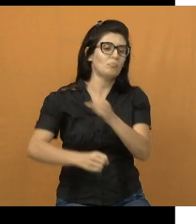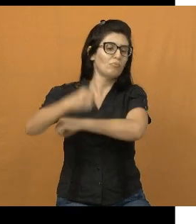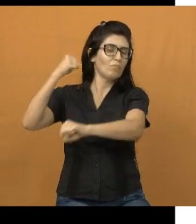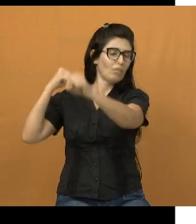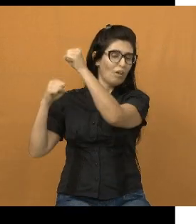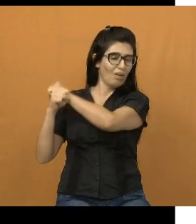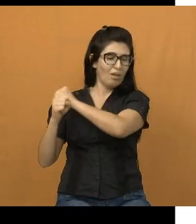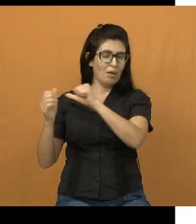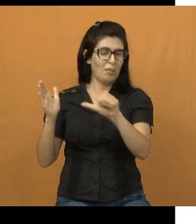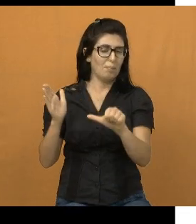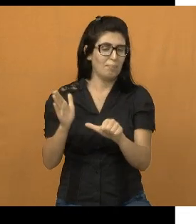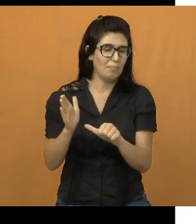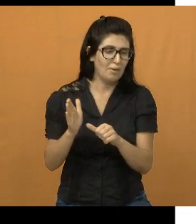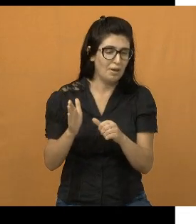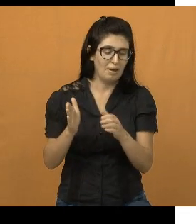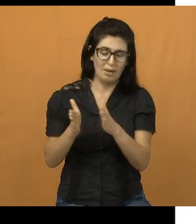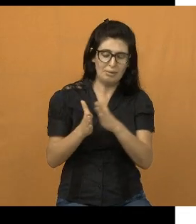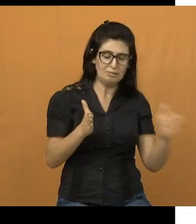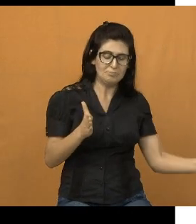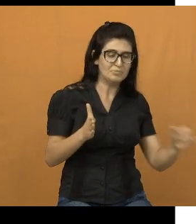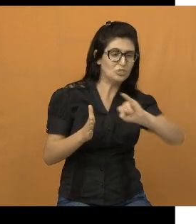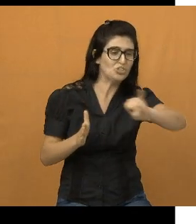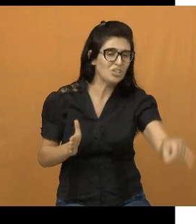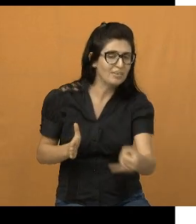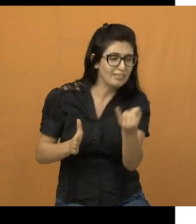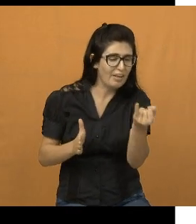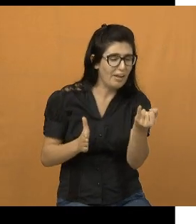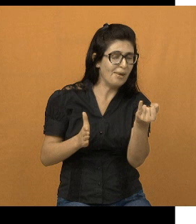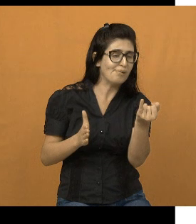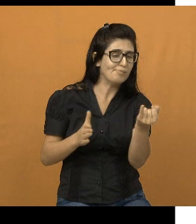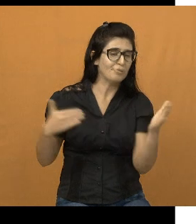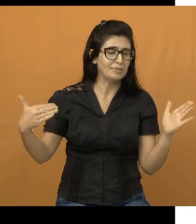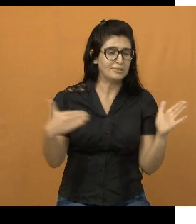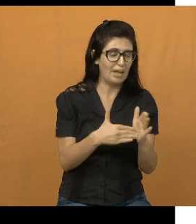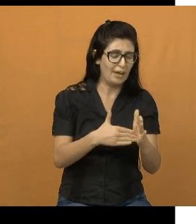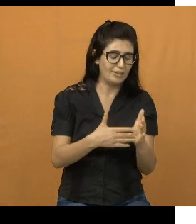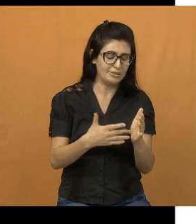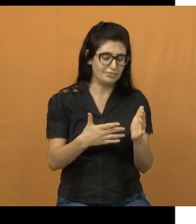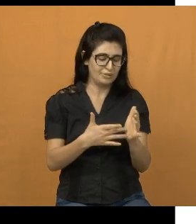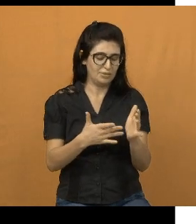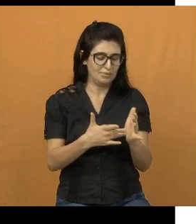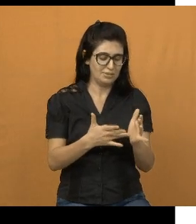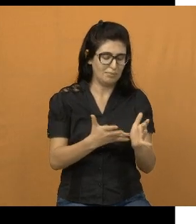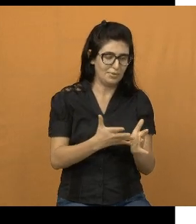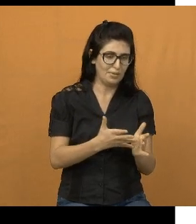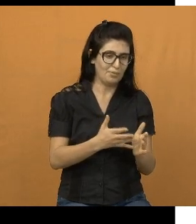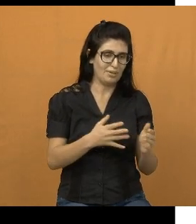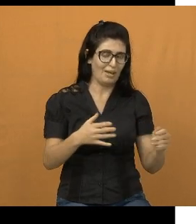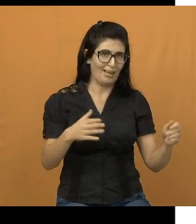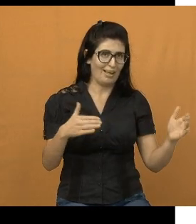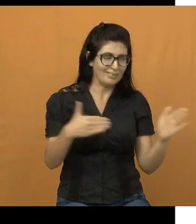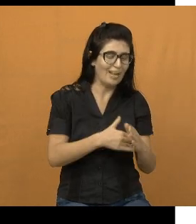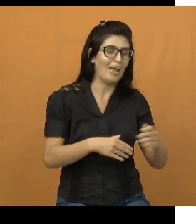quadrimestre da prestação de contas foi um número bastante expressivo, de